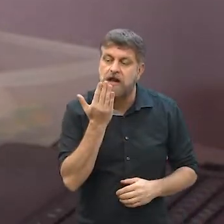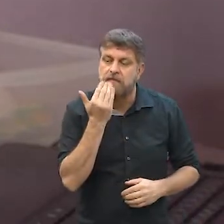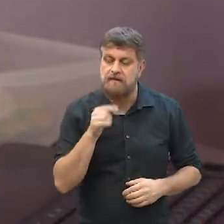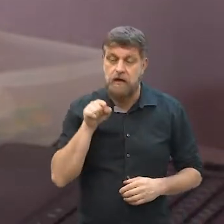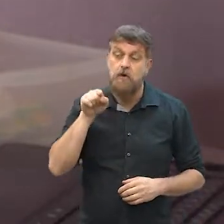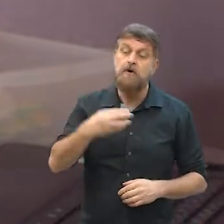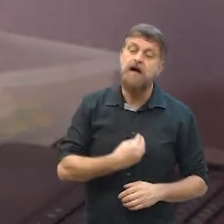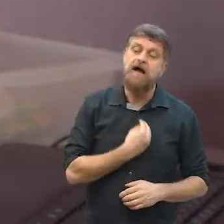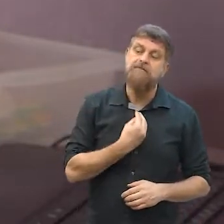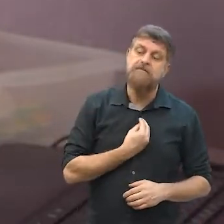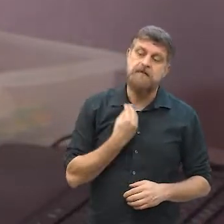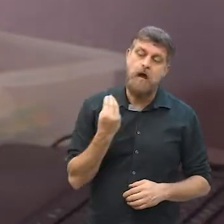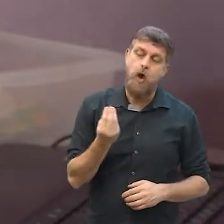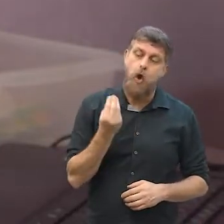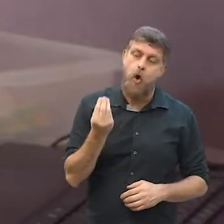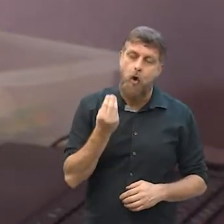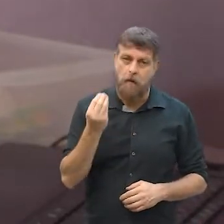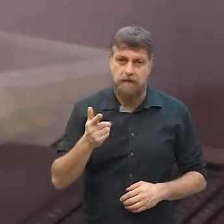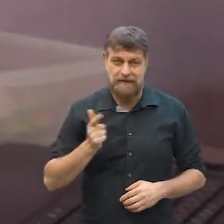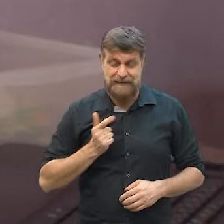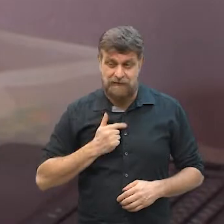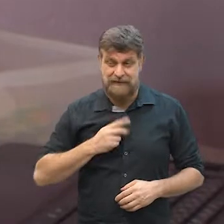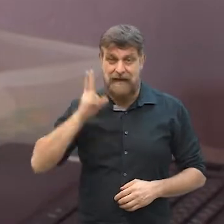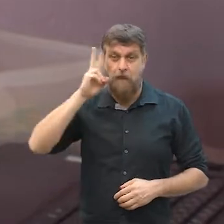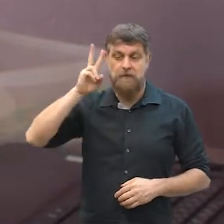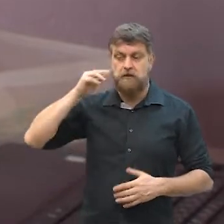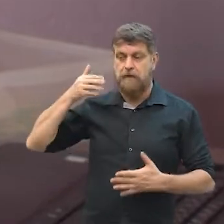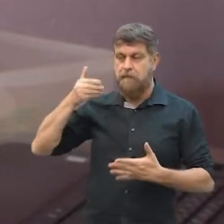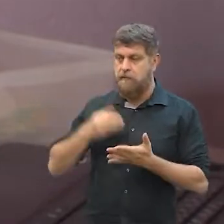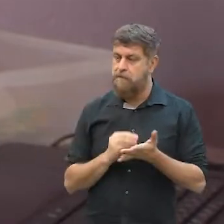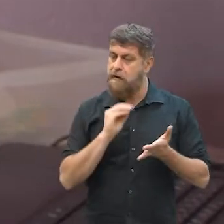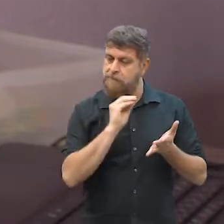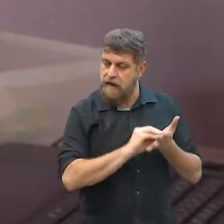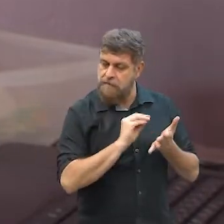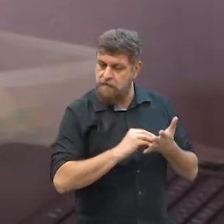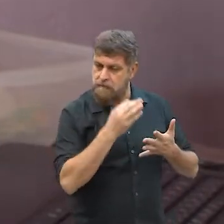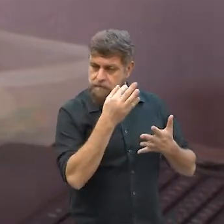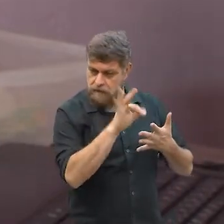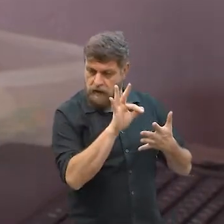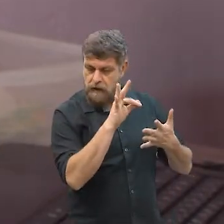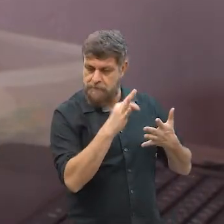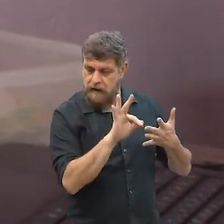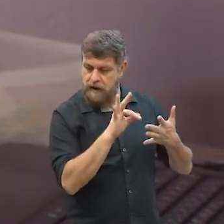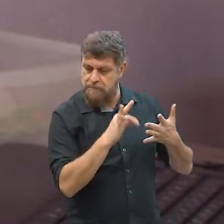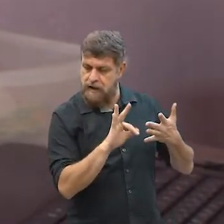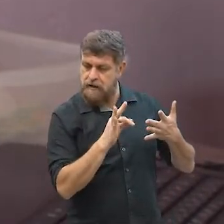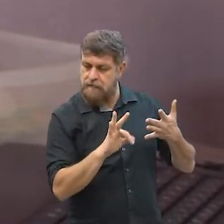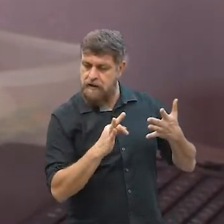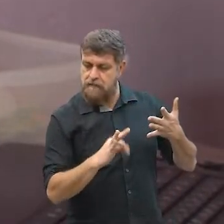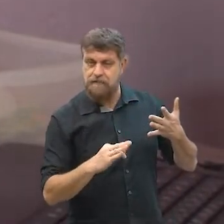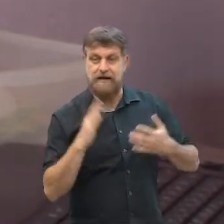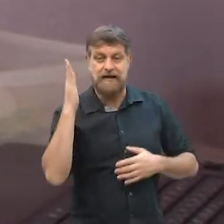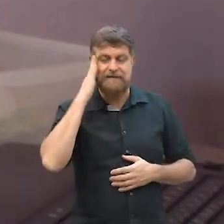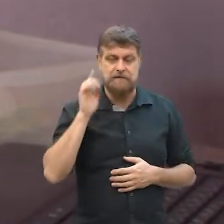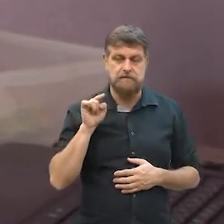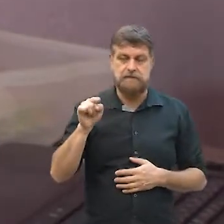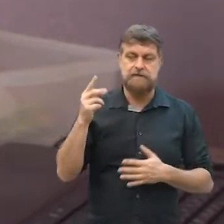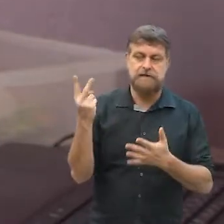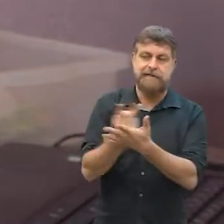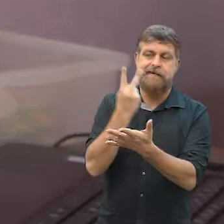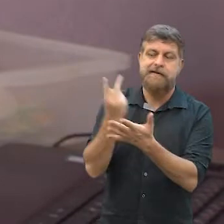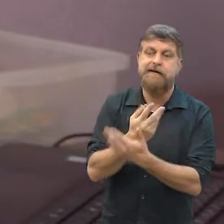de vida. Então é um histórico todo que tem que ter para a gente saber aonde estão possíveis